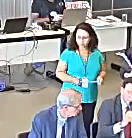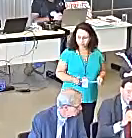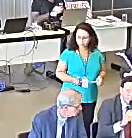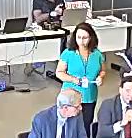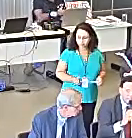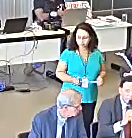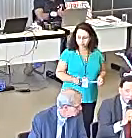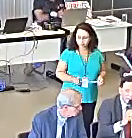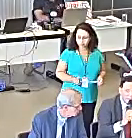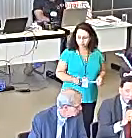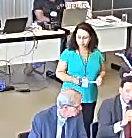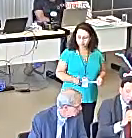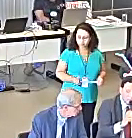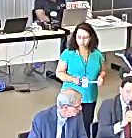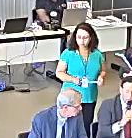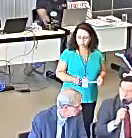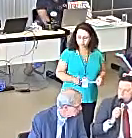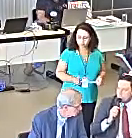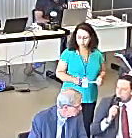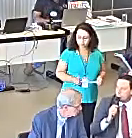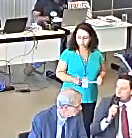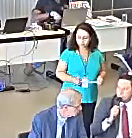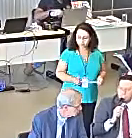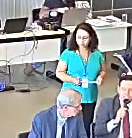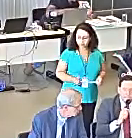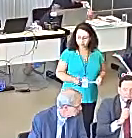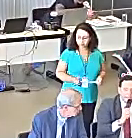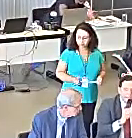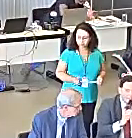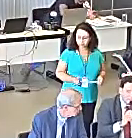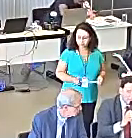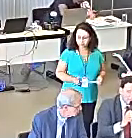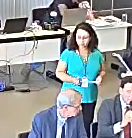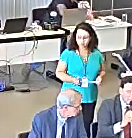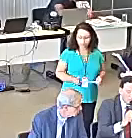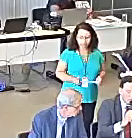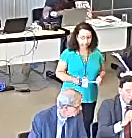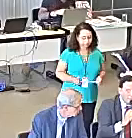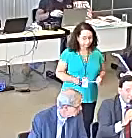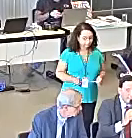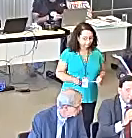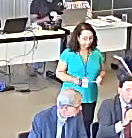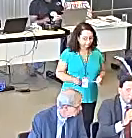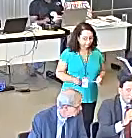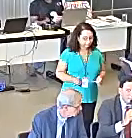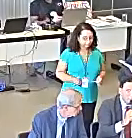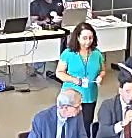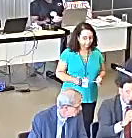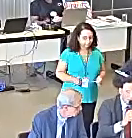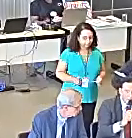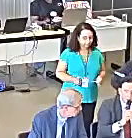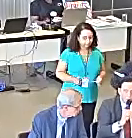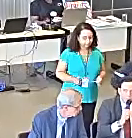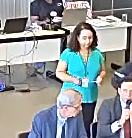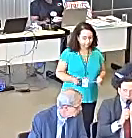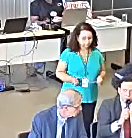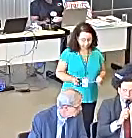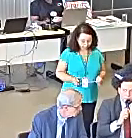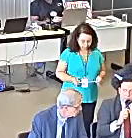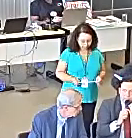9871 0458 é a Denise que é administradora do grupo DDD no 32